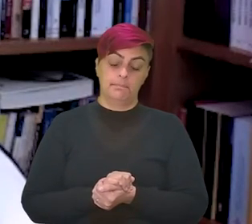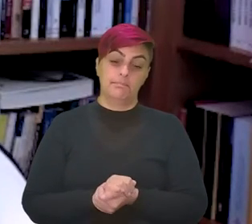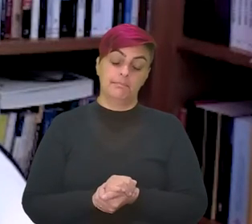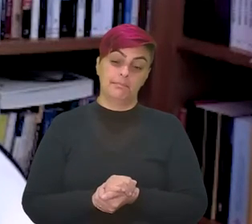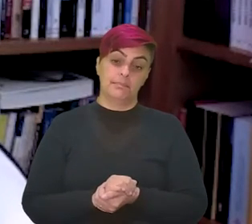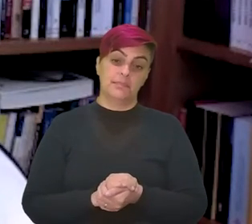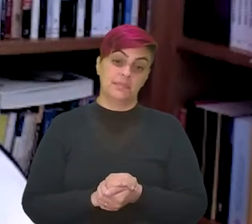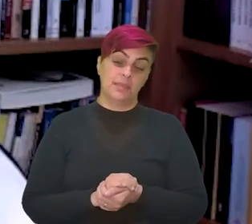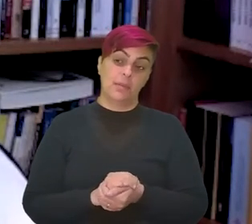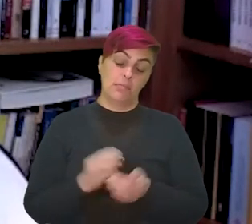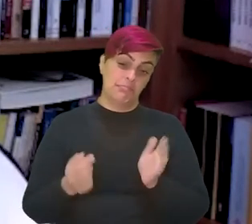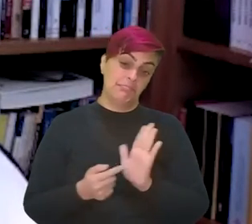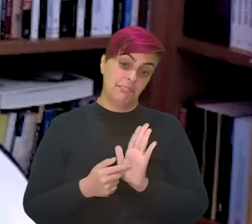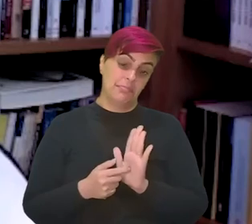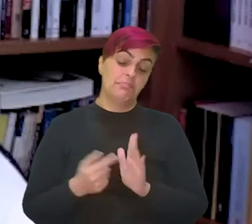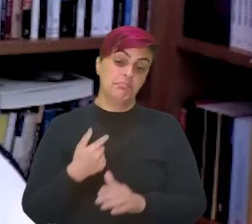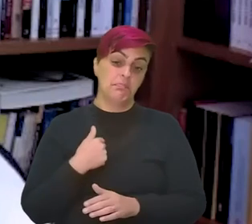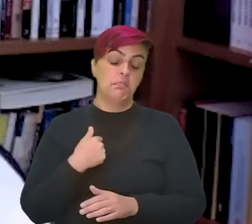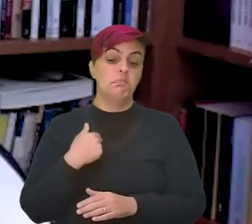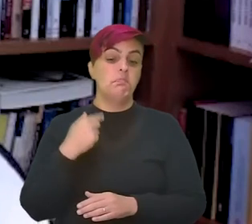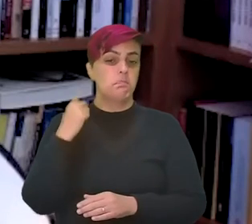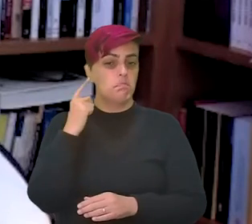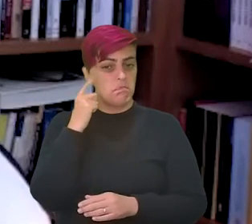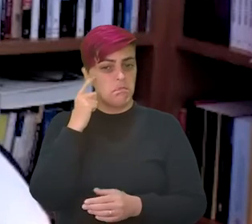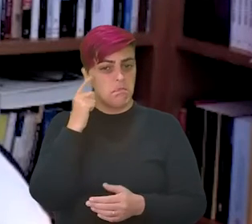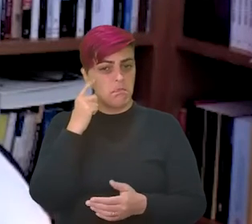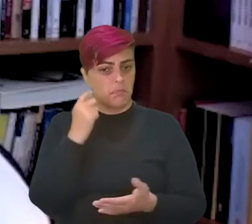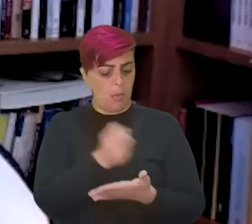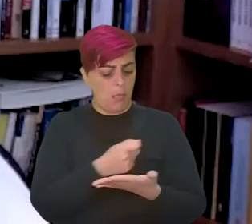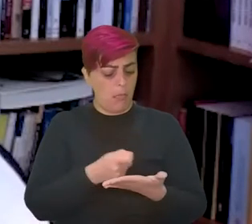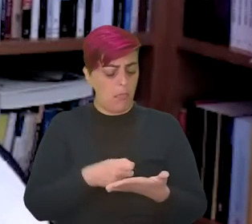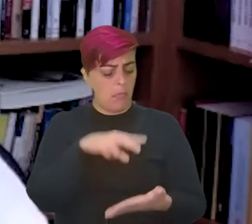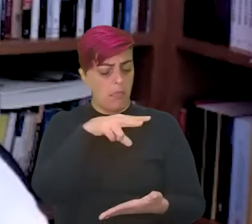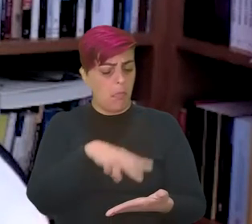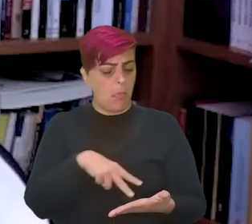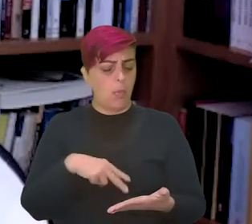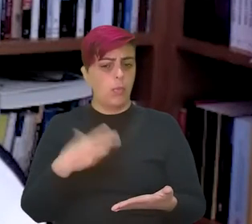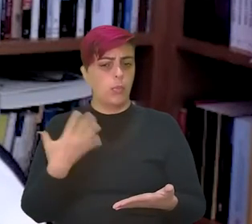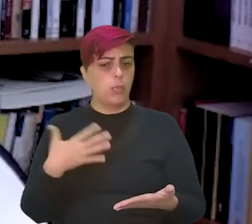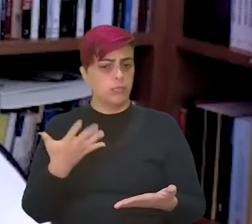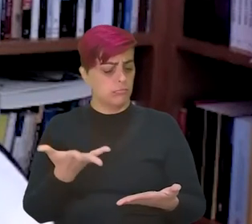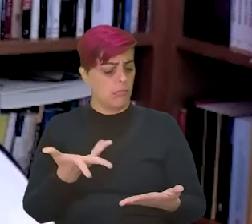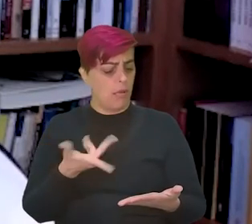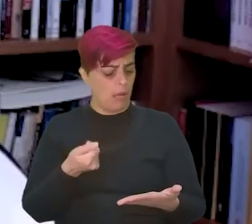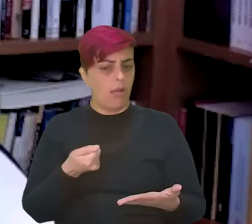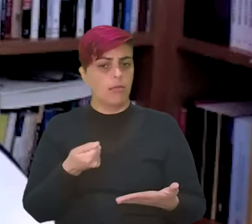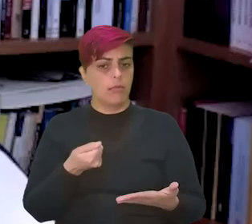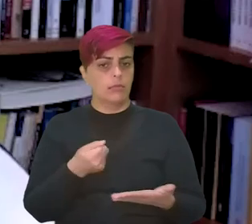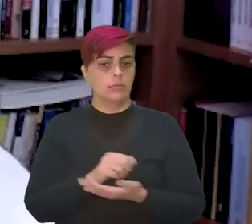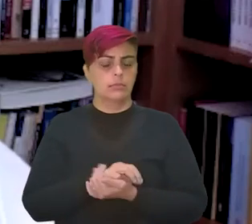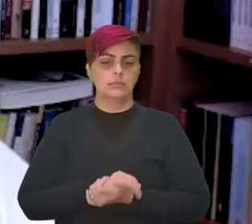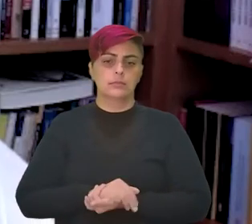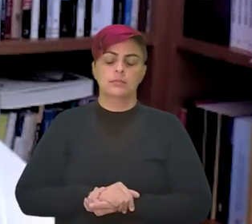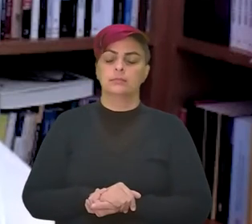tona. E eu considero um depoimento absolutamente fantástico, né?